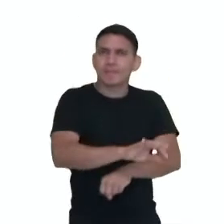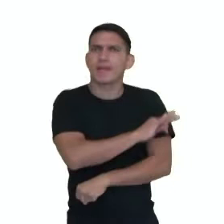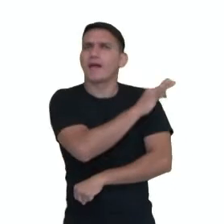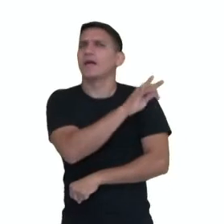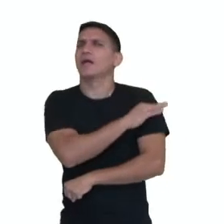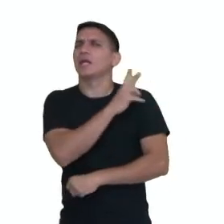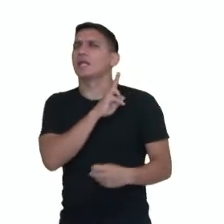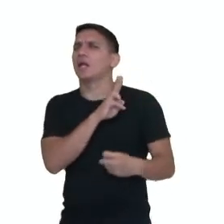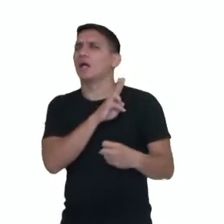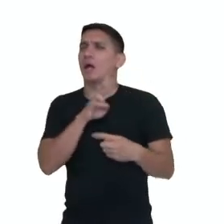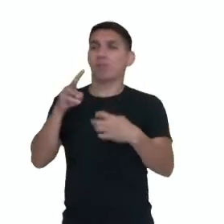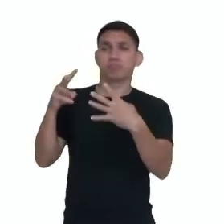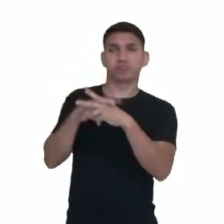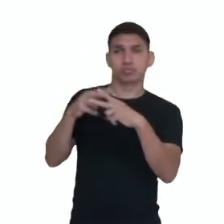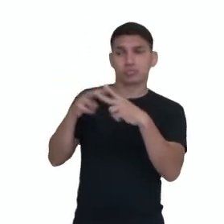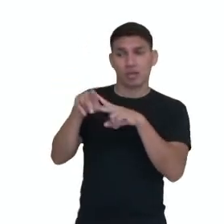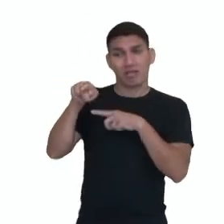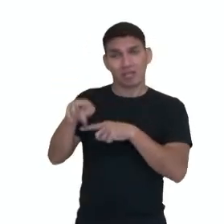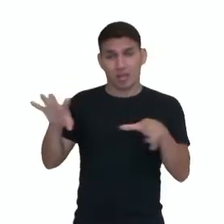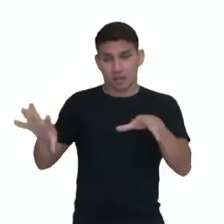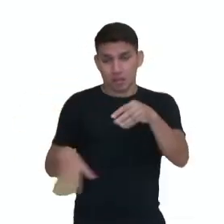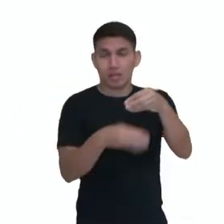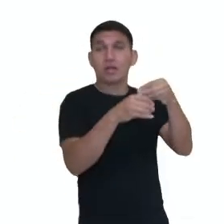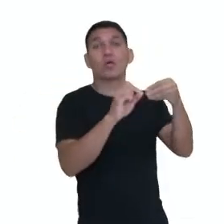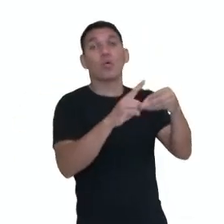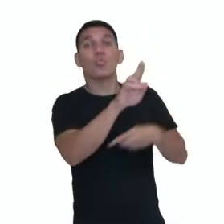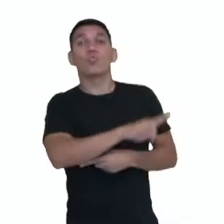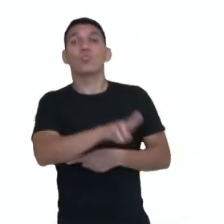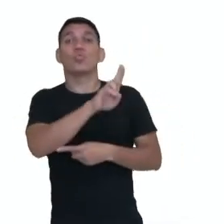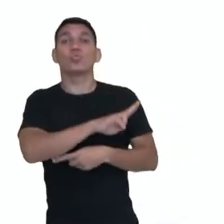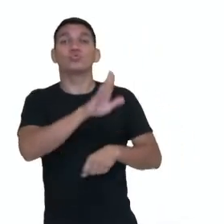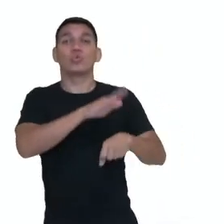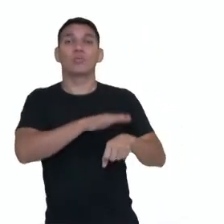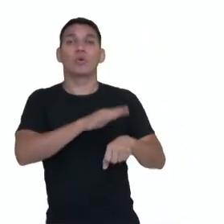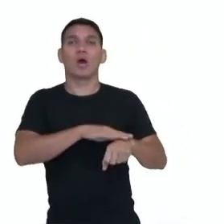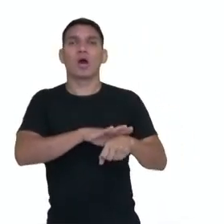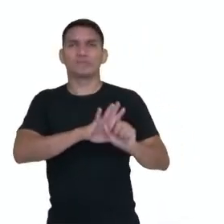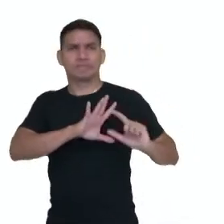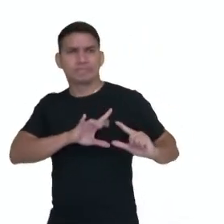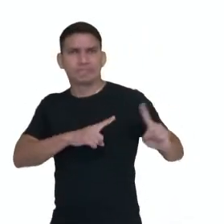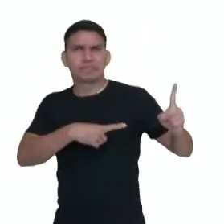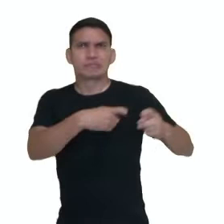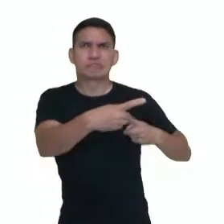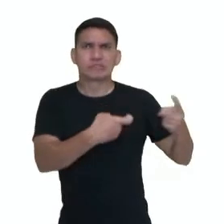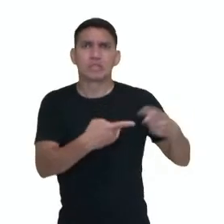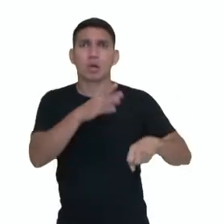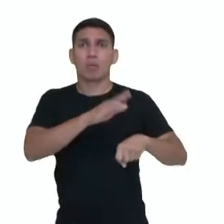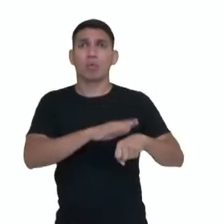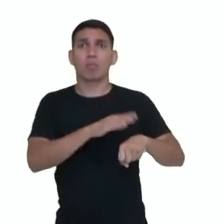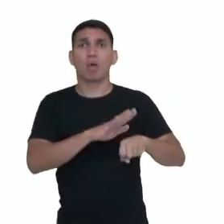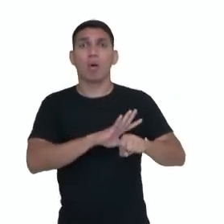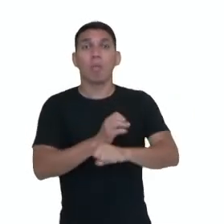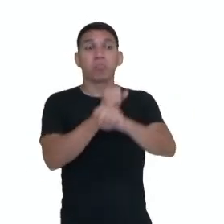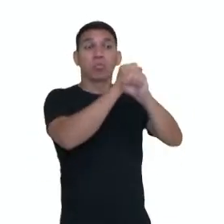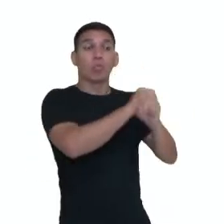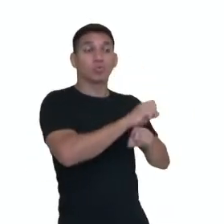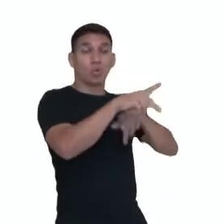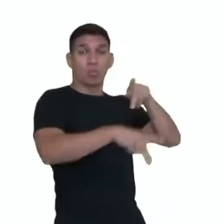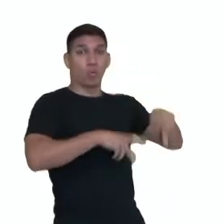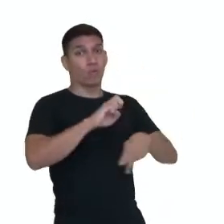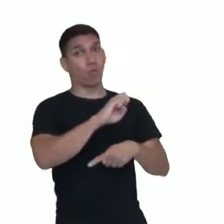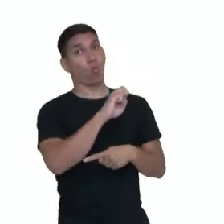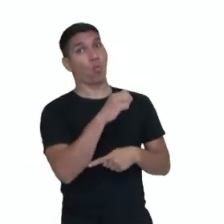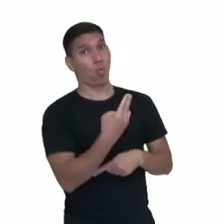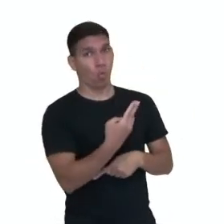lutas desenvolvidas para utilizar em batalhas, no intuito de defender um povo ou uma nação.